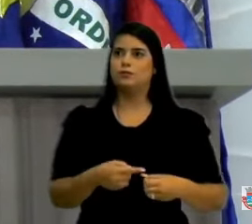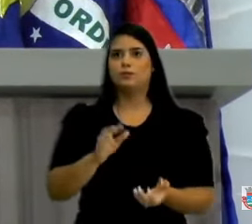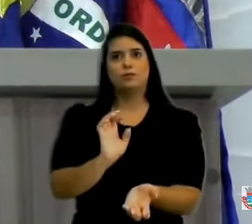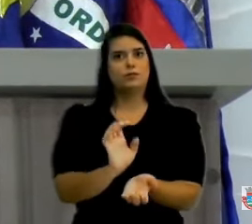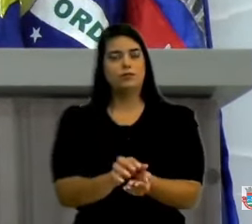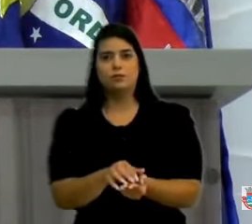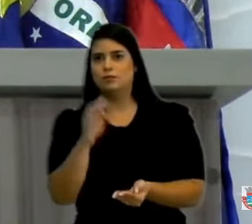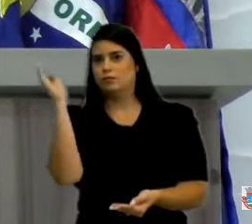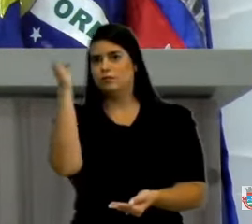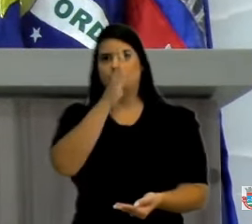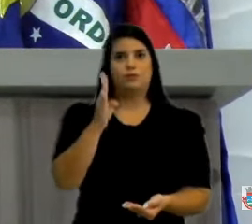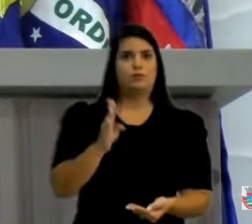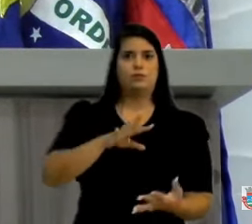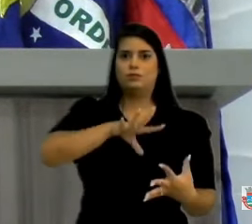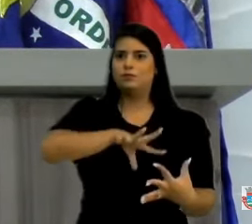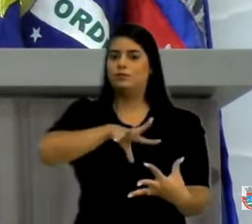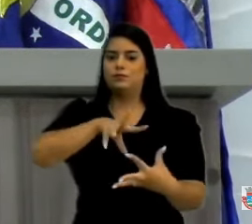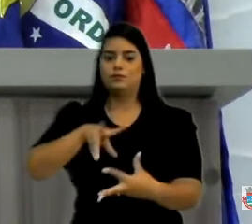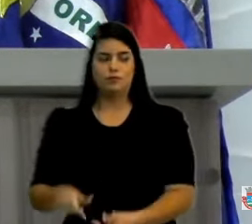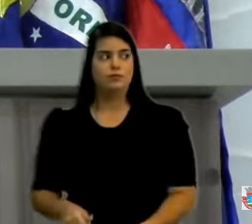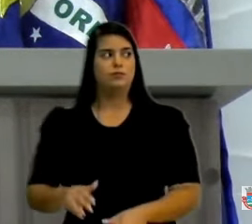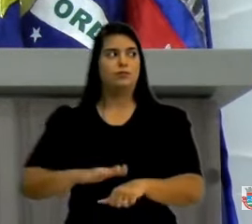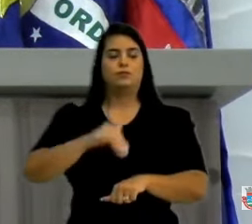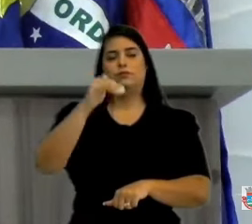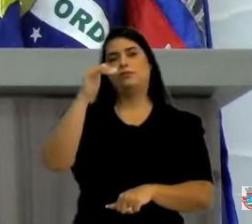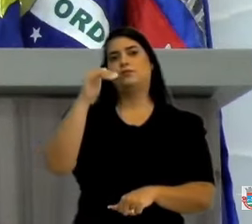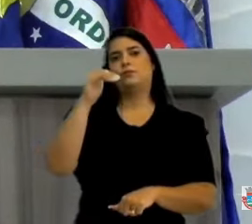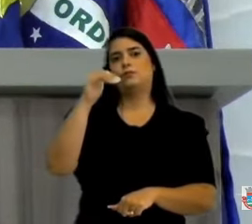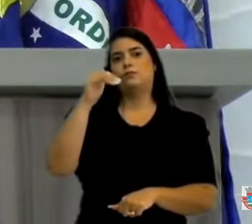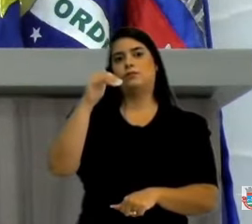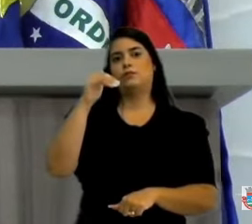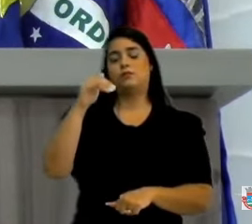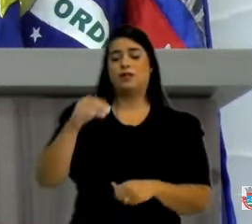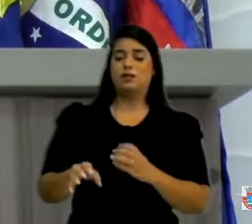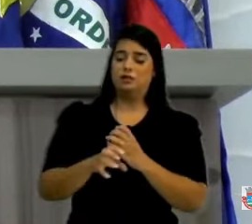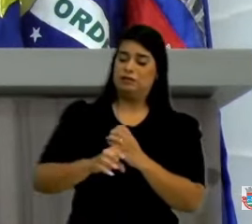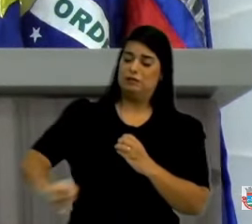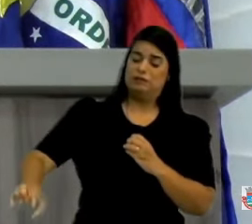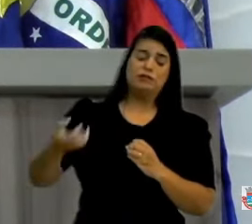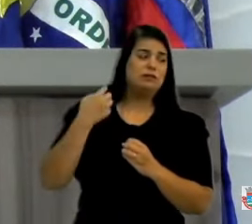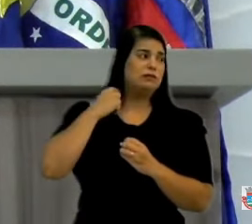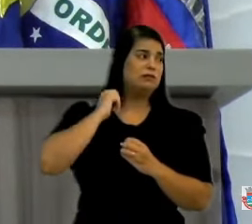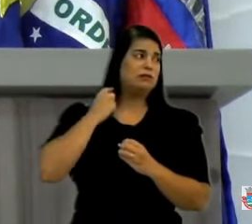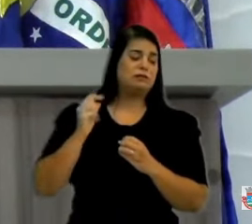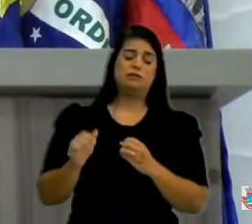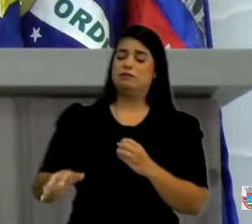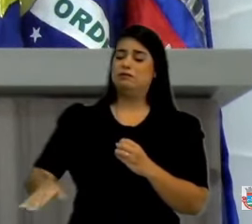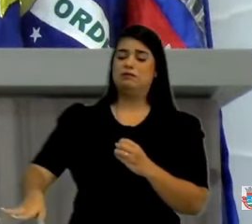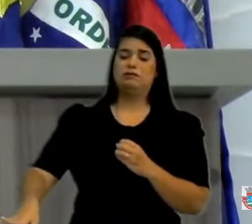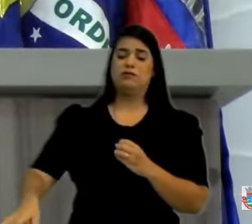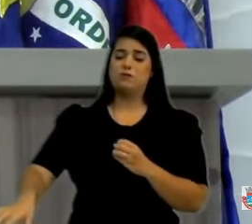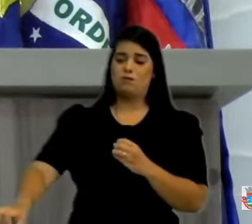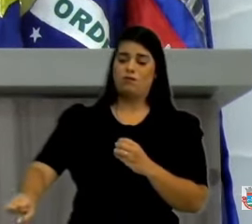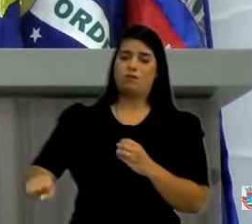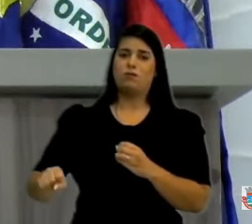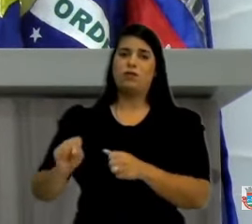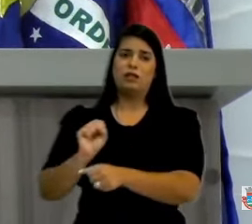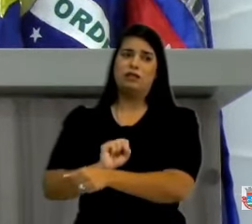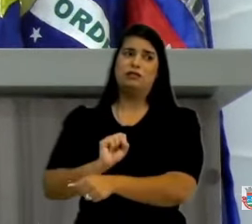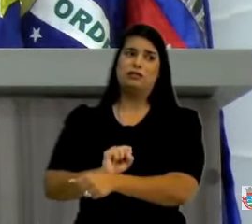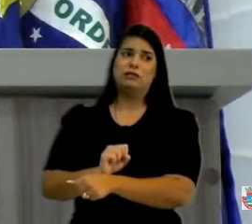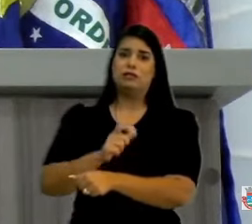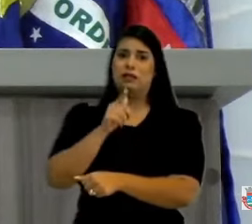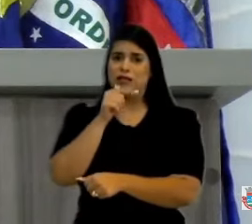acredito, existe essa demanda que é bem maior. Os esgotos entopem, a água vai para a casa de muita